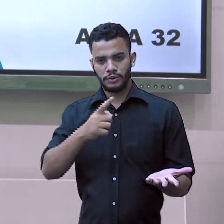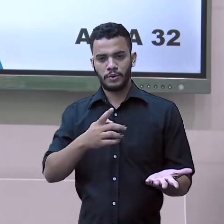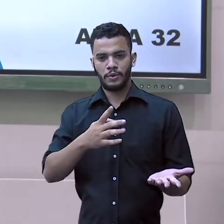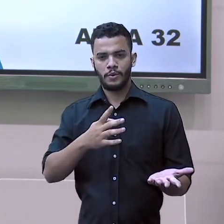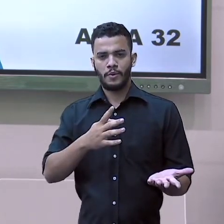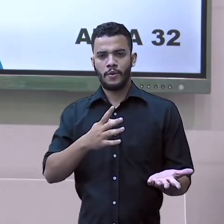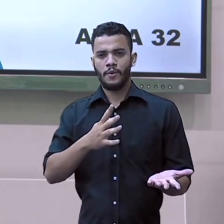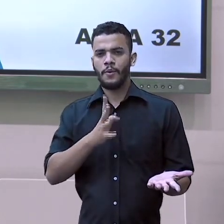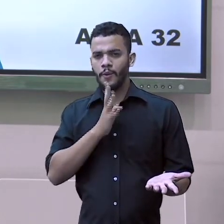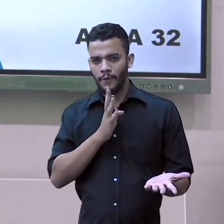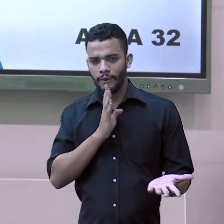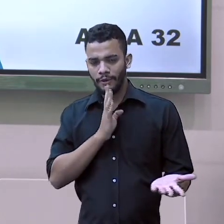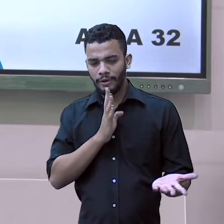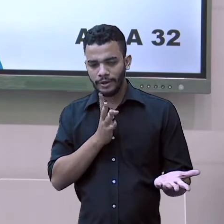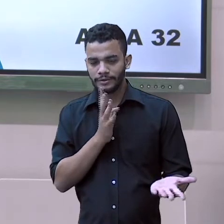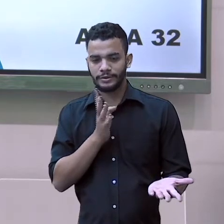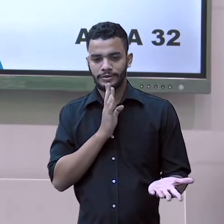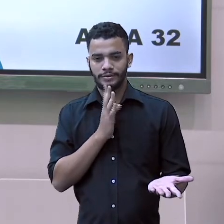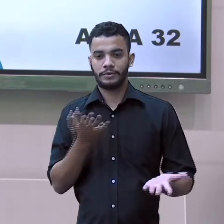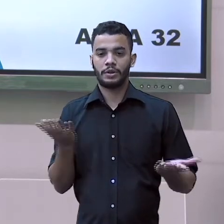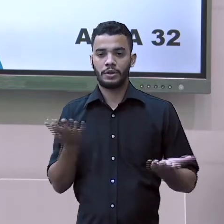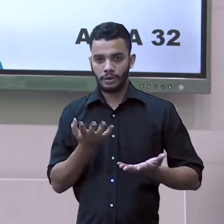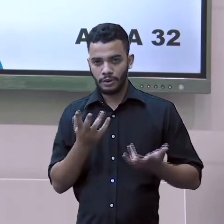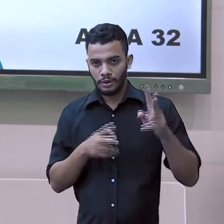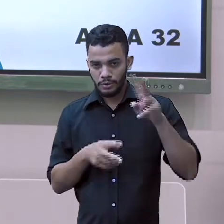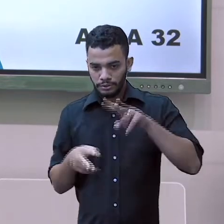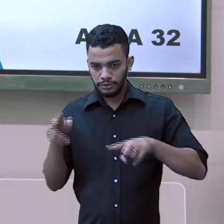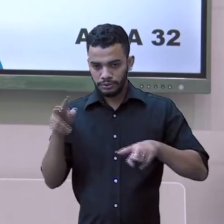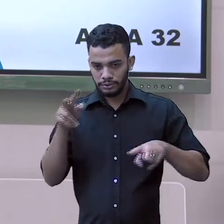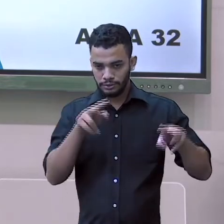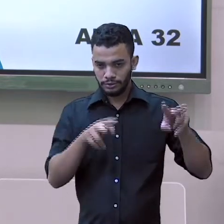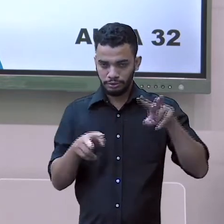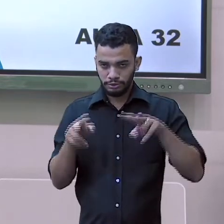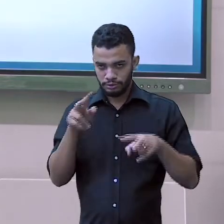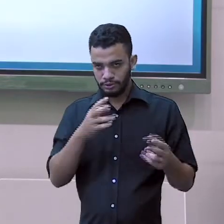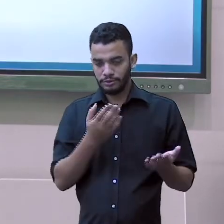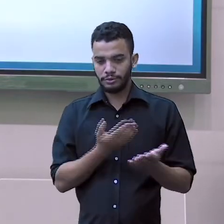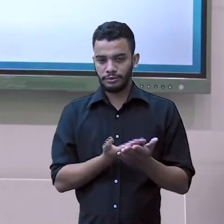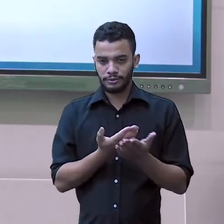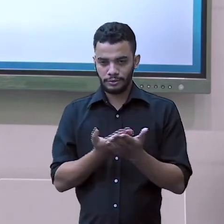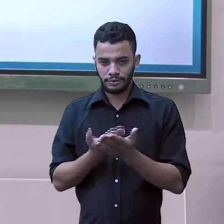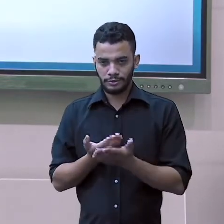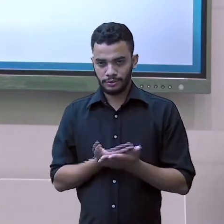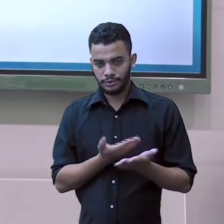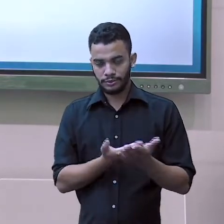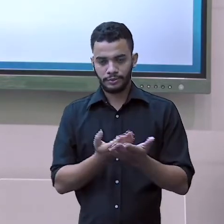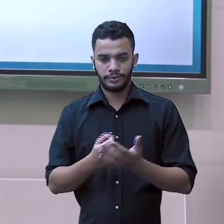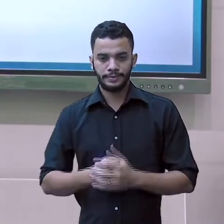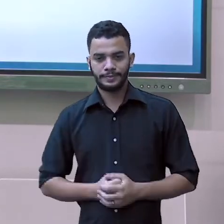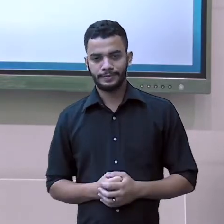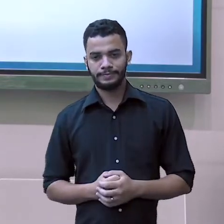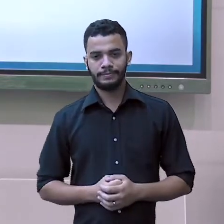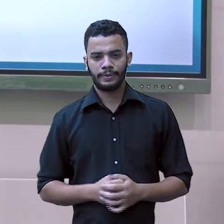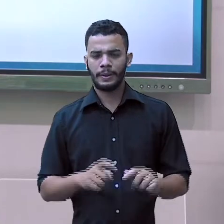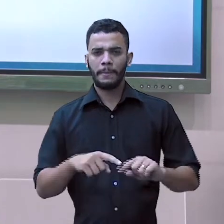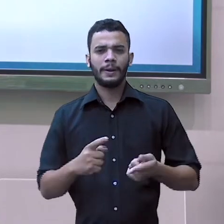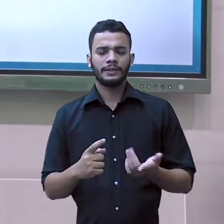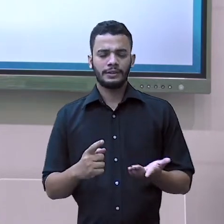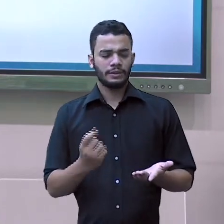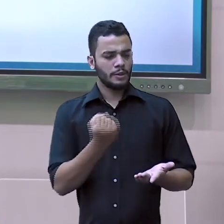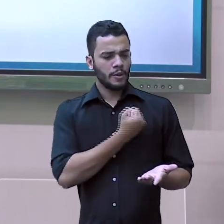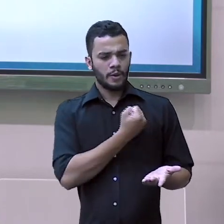lá, nós vamos ficar juntos com o componente curricular de matemática. Onde encontramos